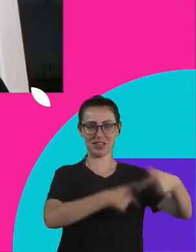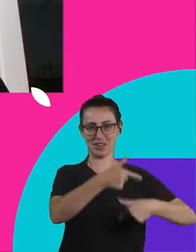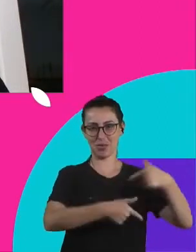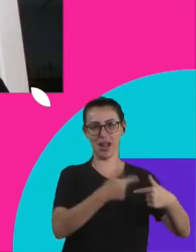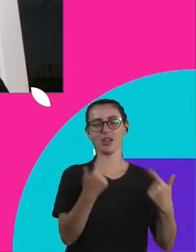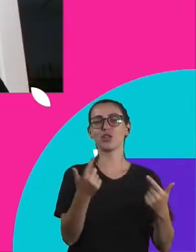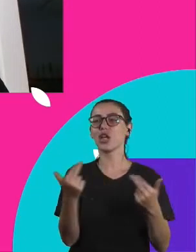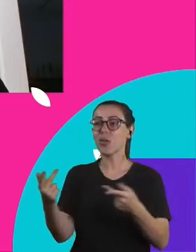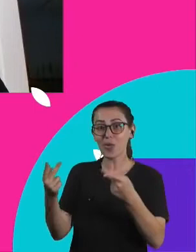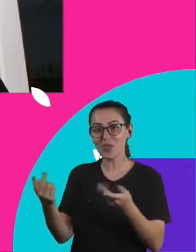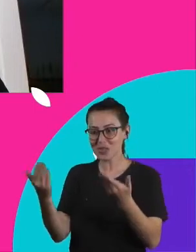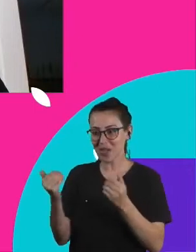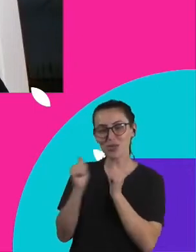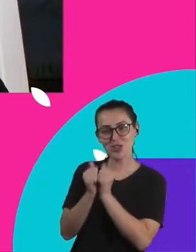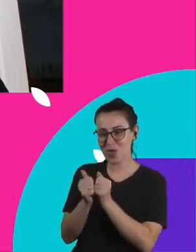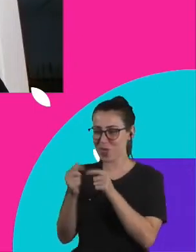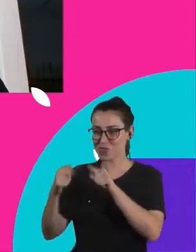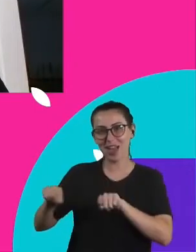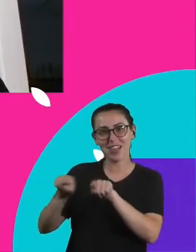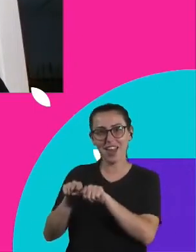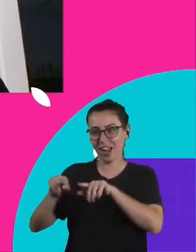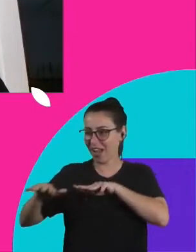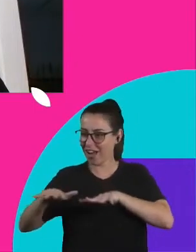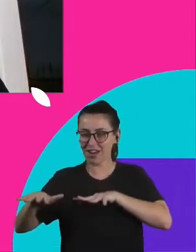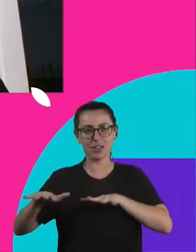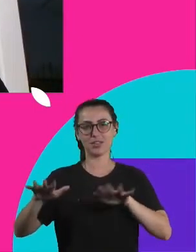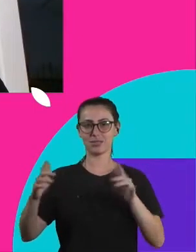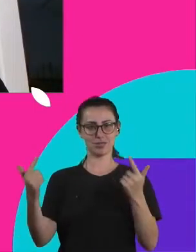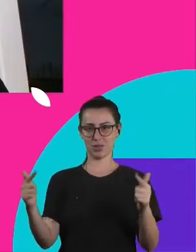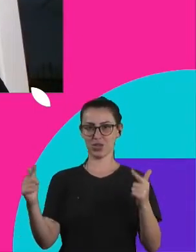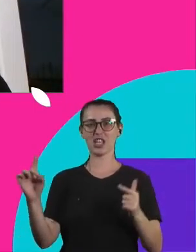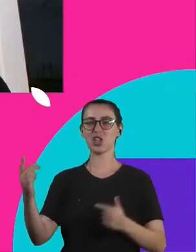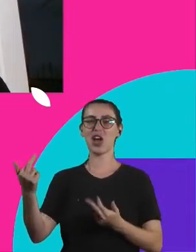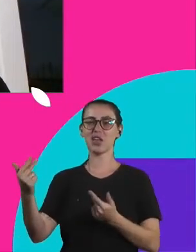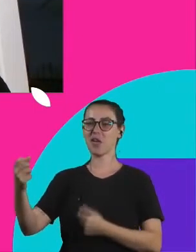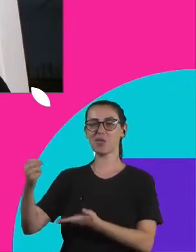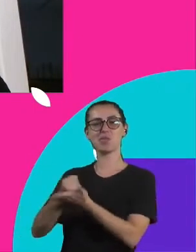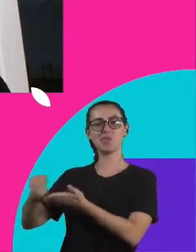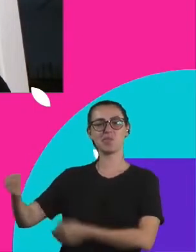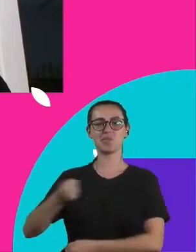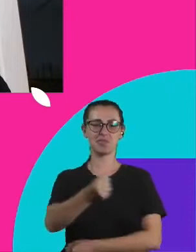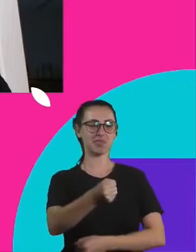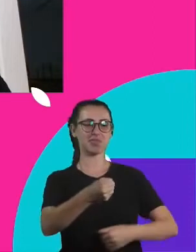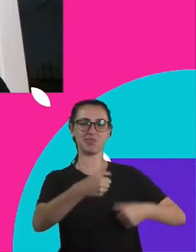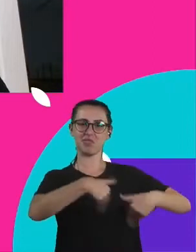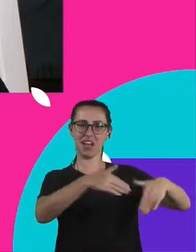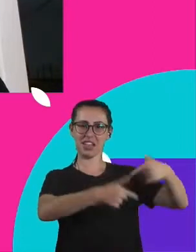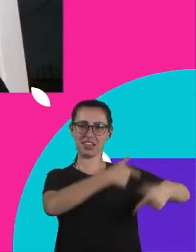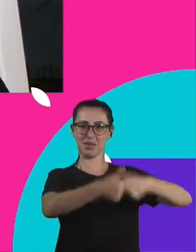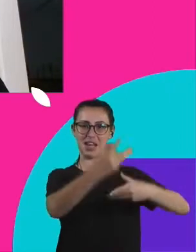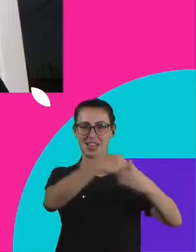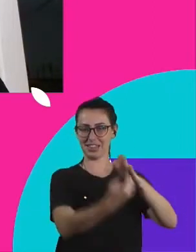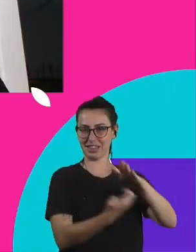e para, de fato, ter um protagonismo dentro dessas iniciativas. Está contigo, Celso. Compartilha com a gente aí em 5